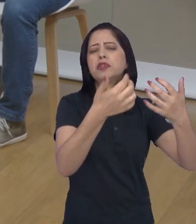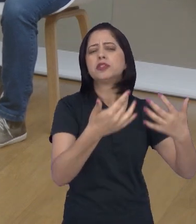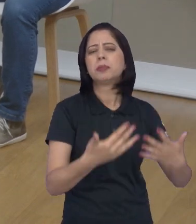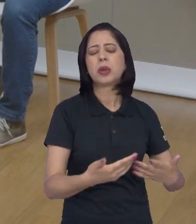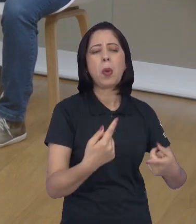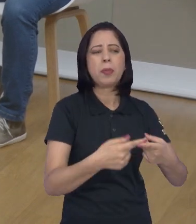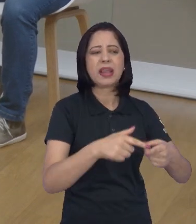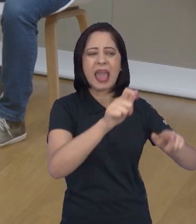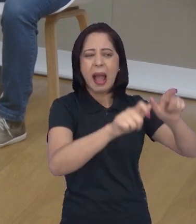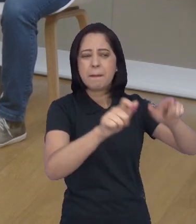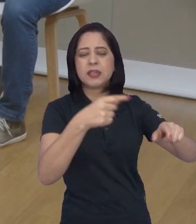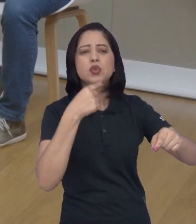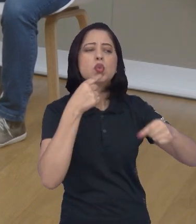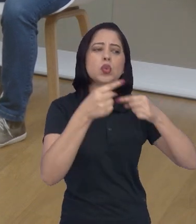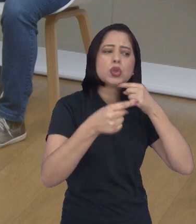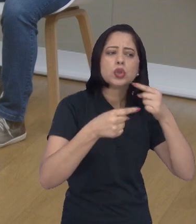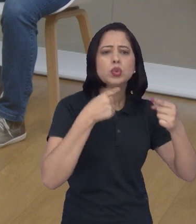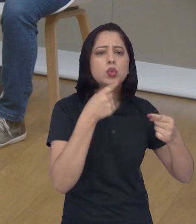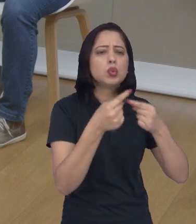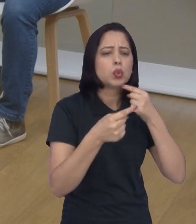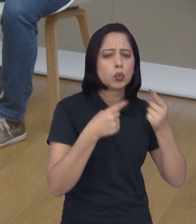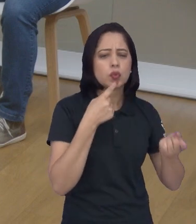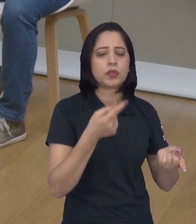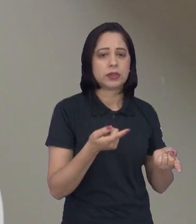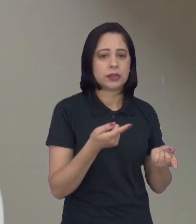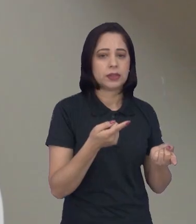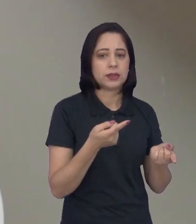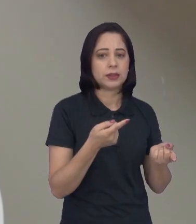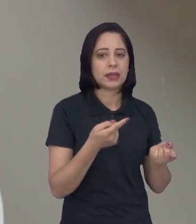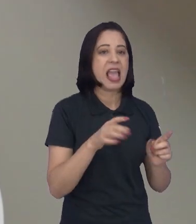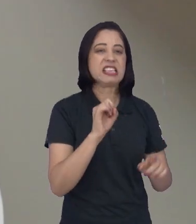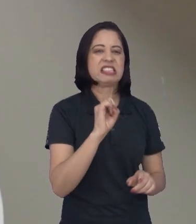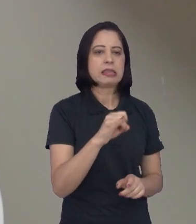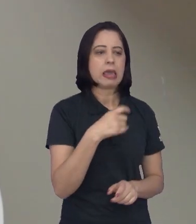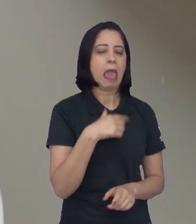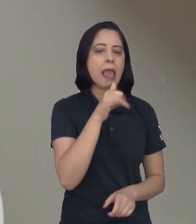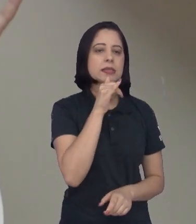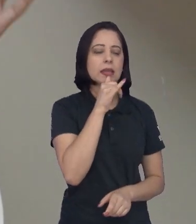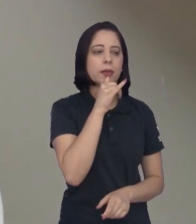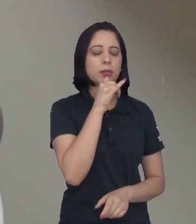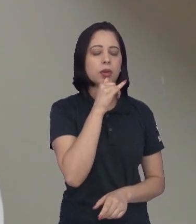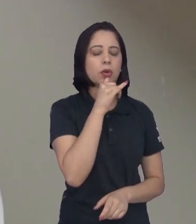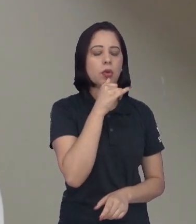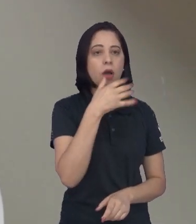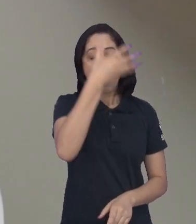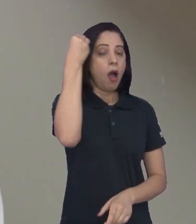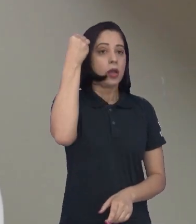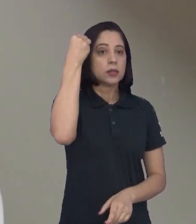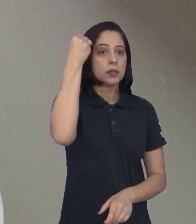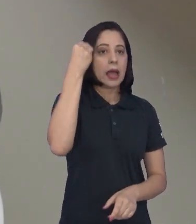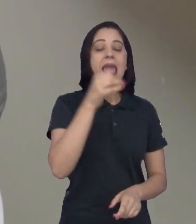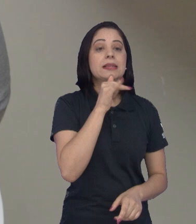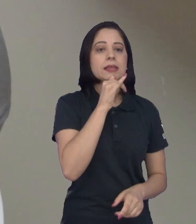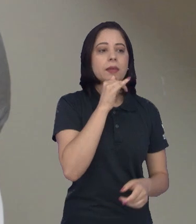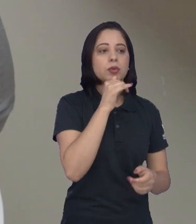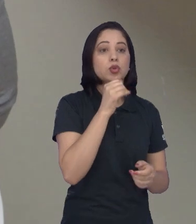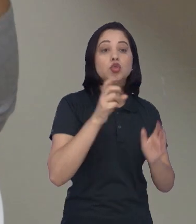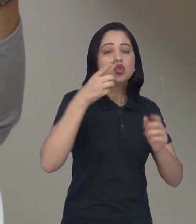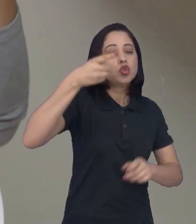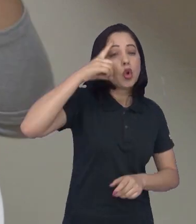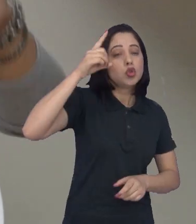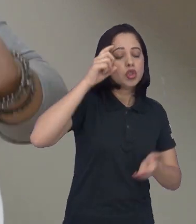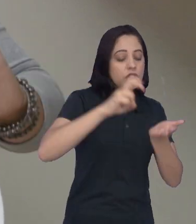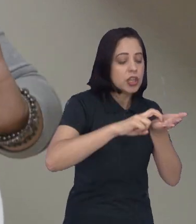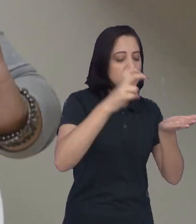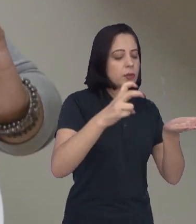algum medicamento para controlar a pressão eu esqueço um dia por exemplo eu tomo todos os dias de manhã mas eu lembro à